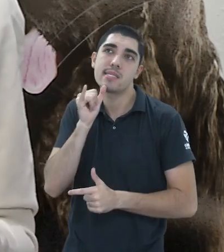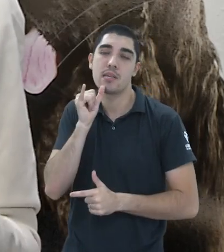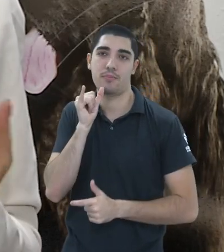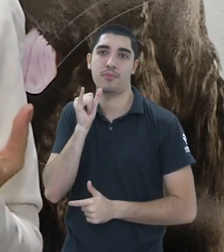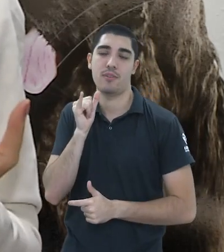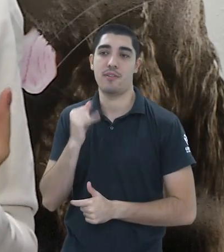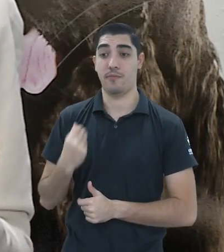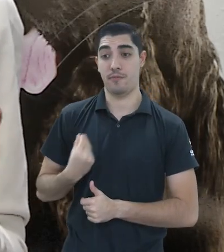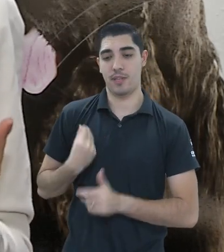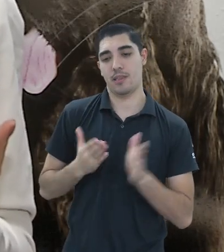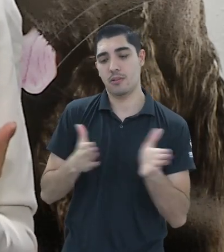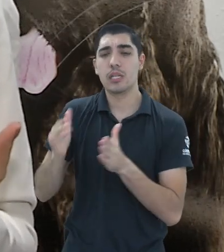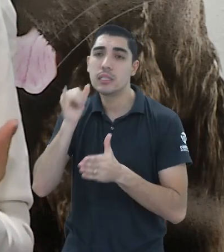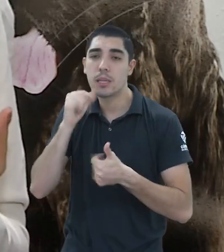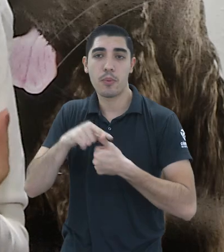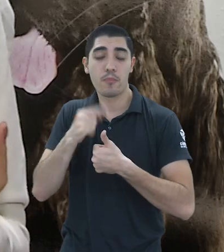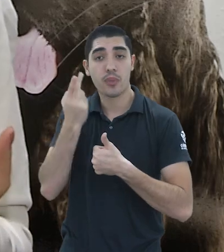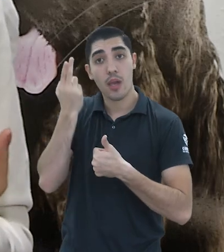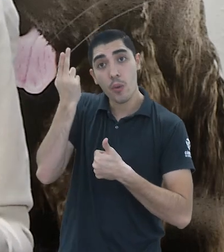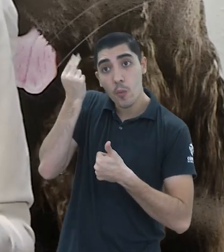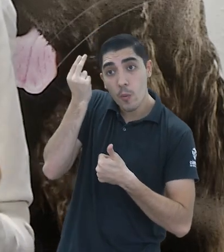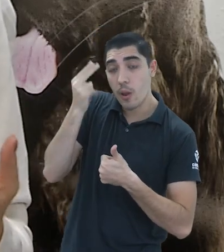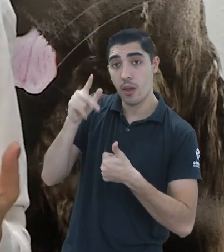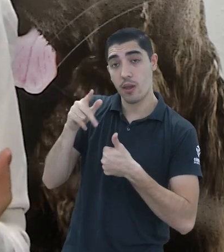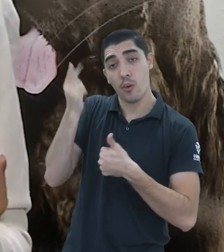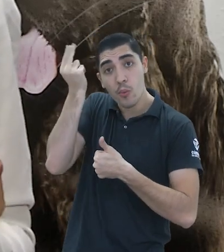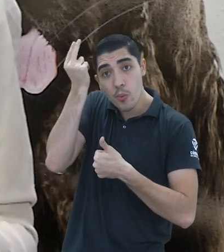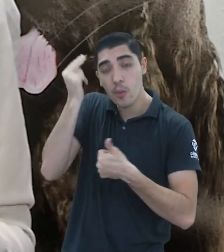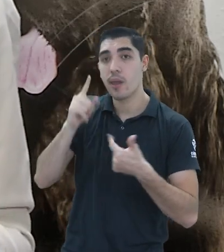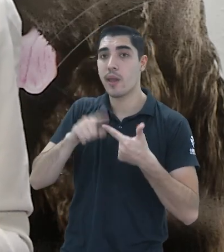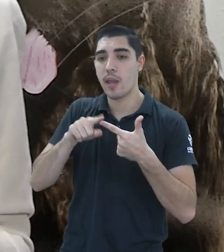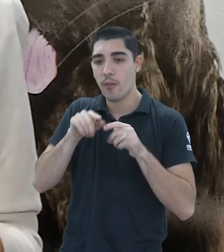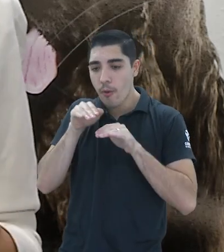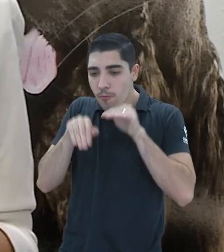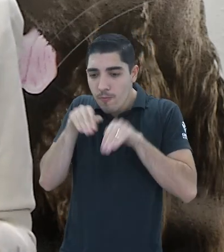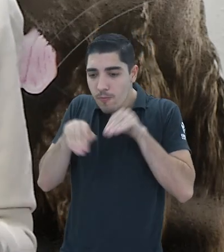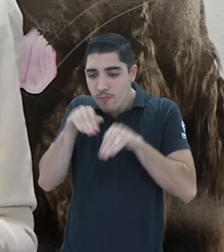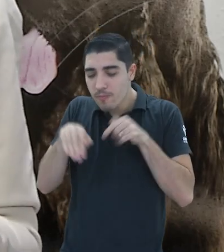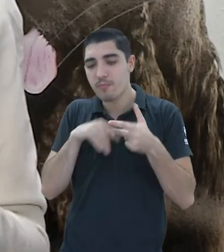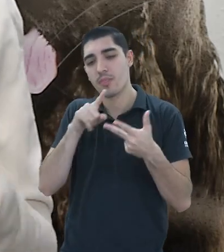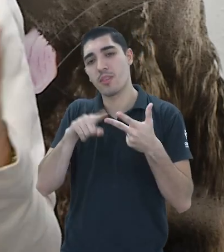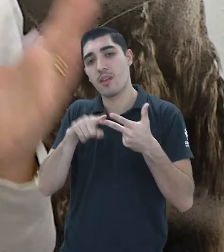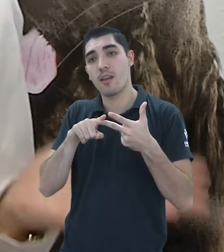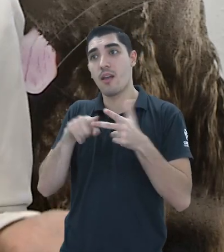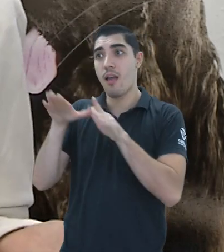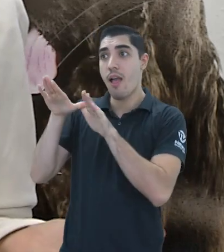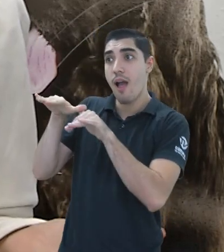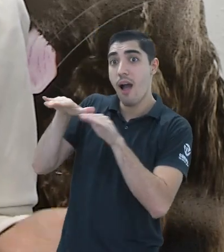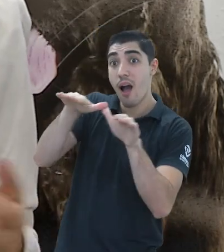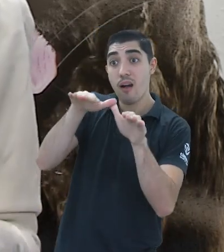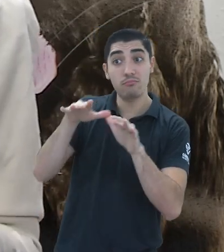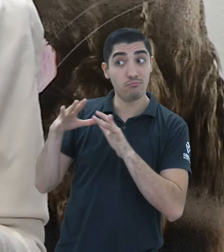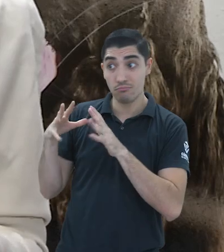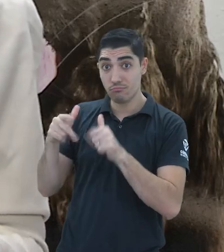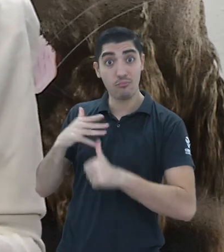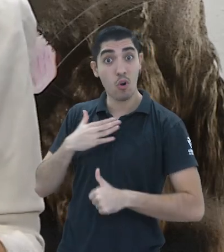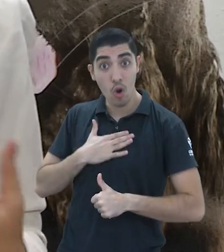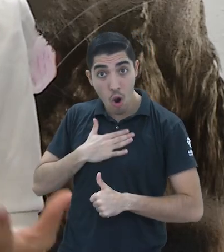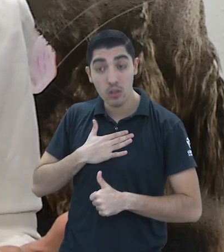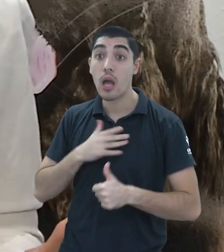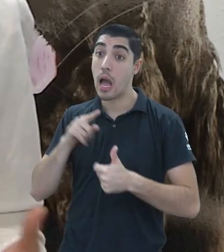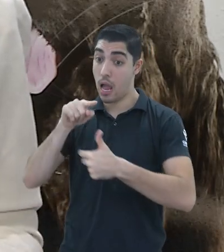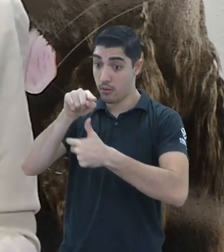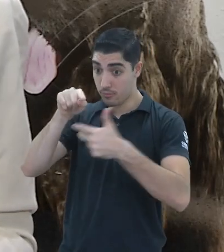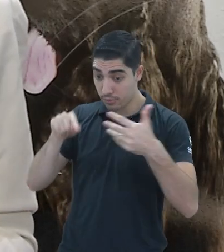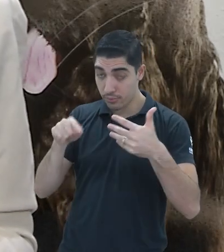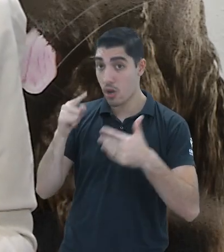então coelhos, né, os roedores, chinchila, aves, então tem gente apaixonada por isso e os olhos